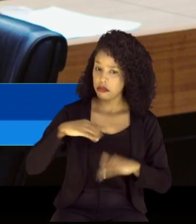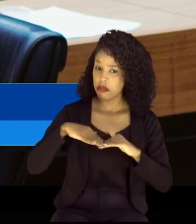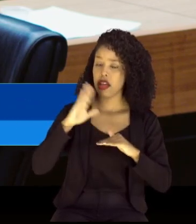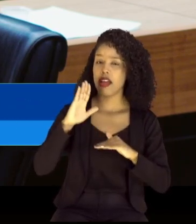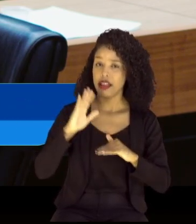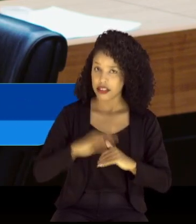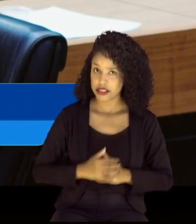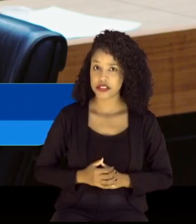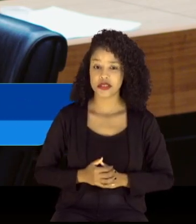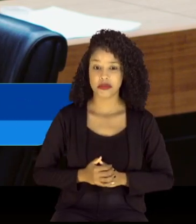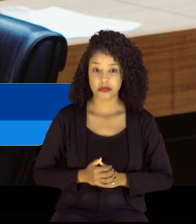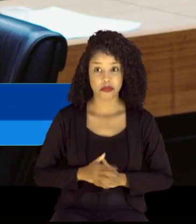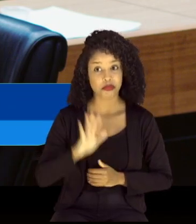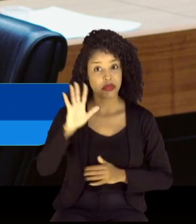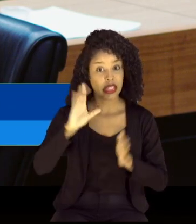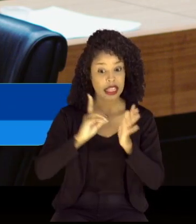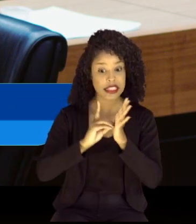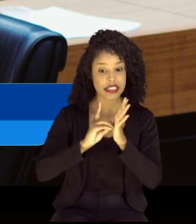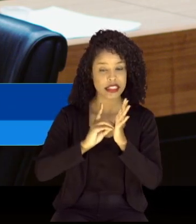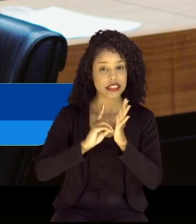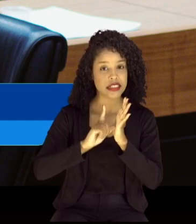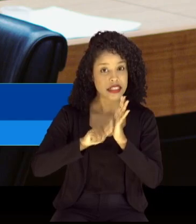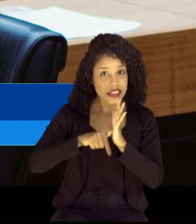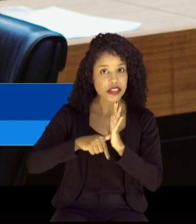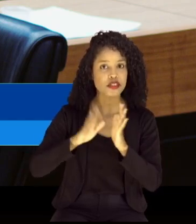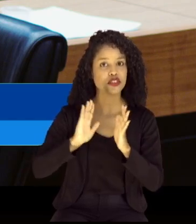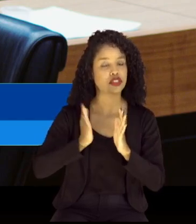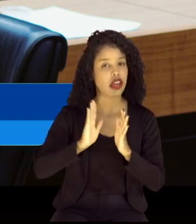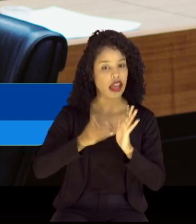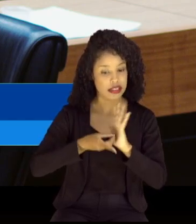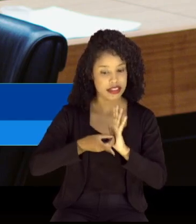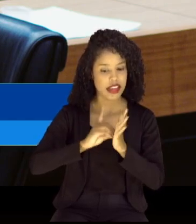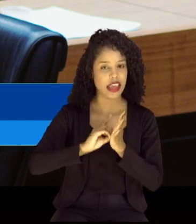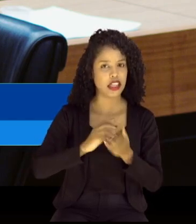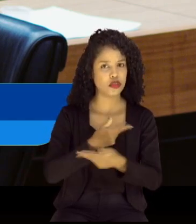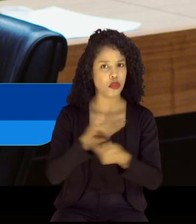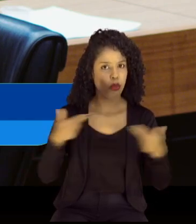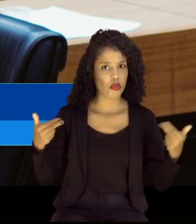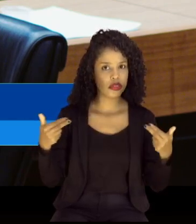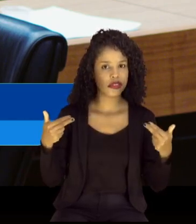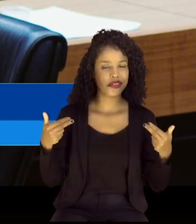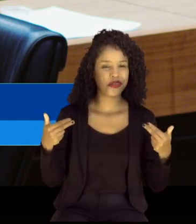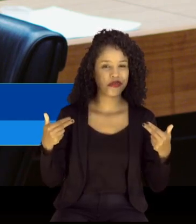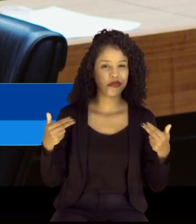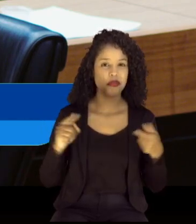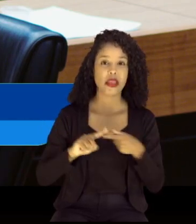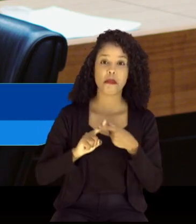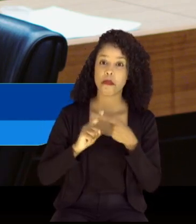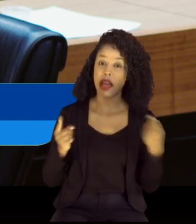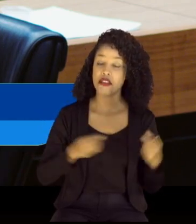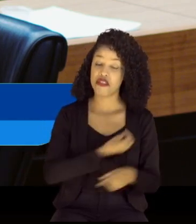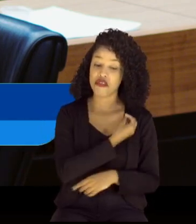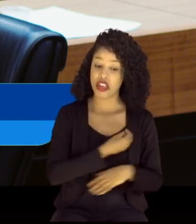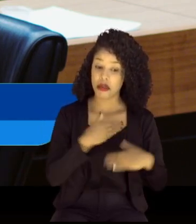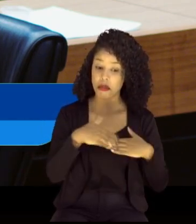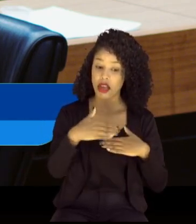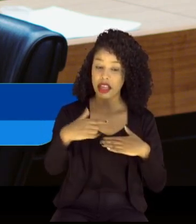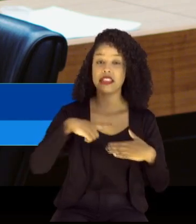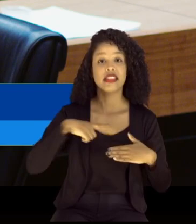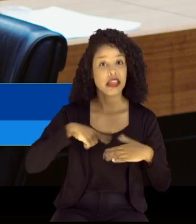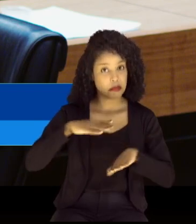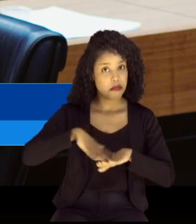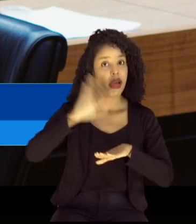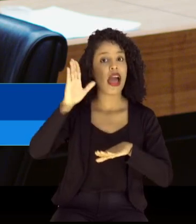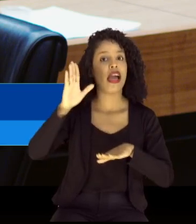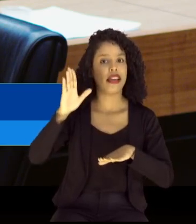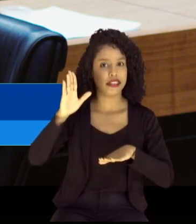Muito cedo para aparecer tudo, porque tem muita coisa. Mas quem viver verá, mais surgirá, e a gente